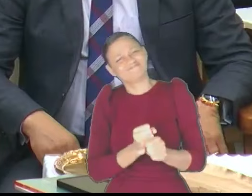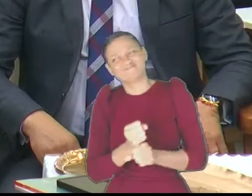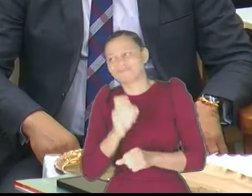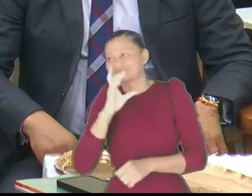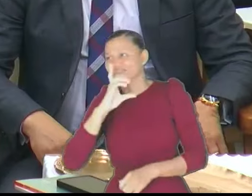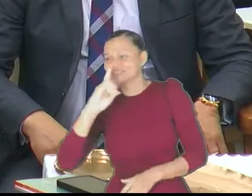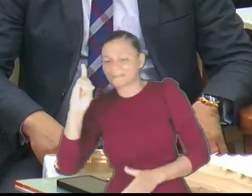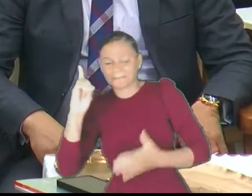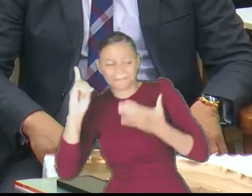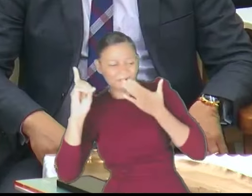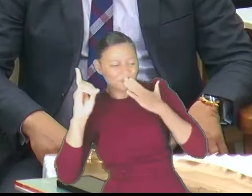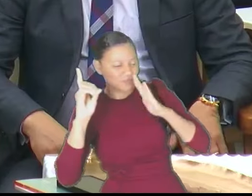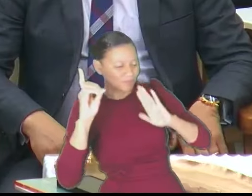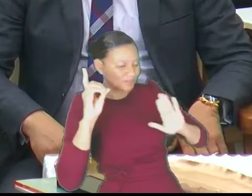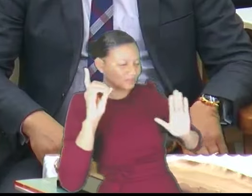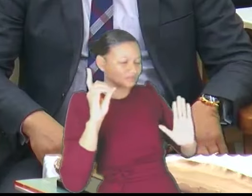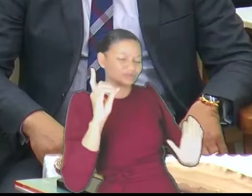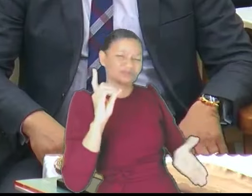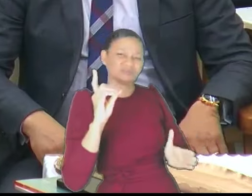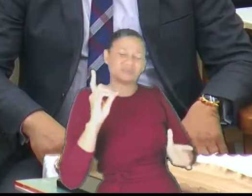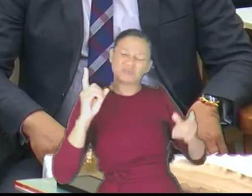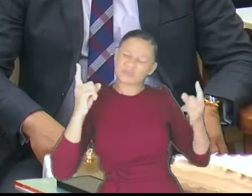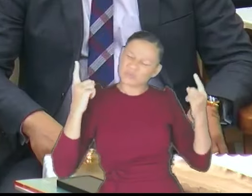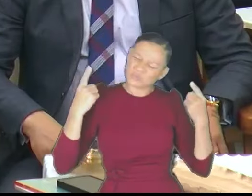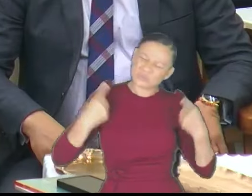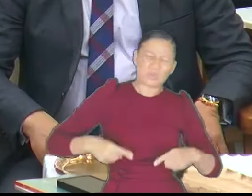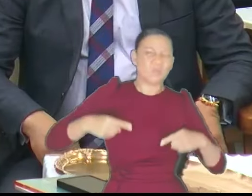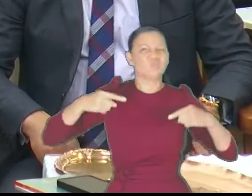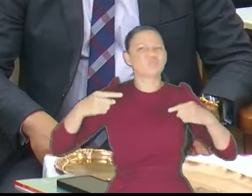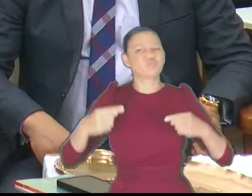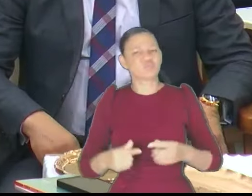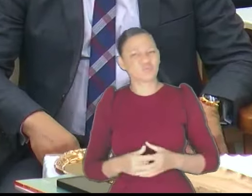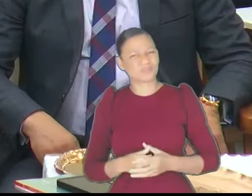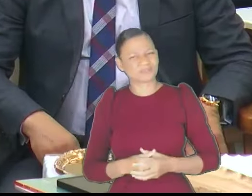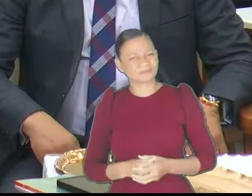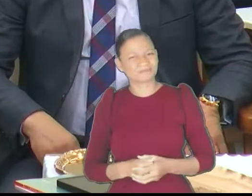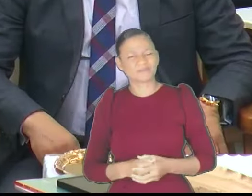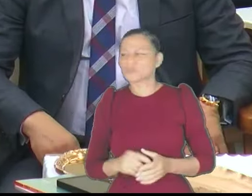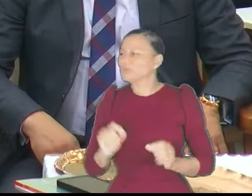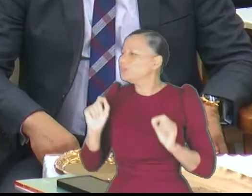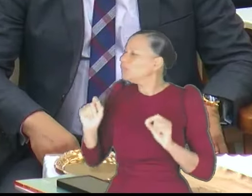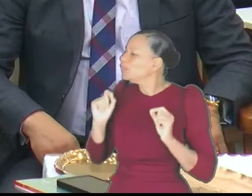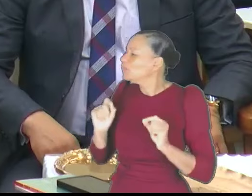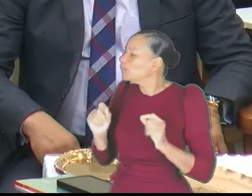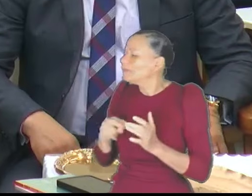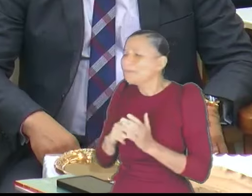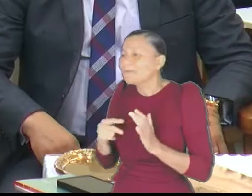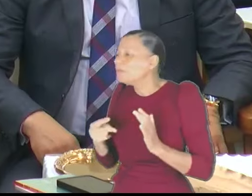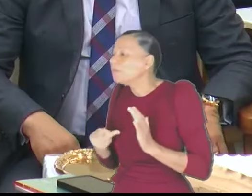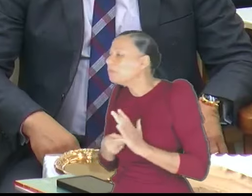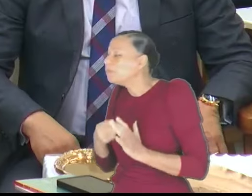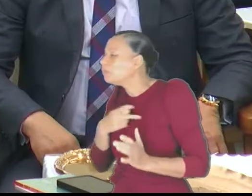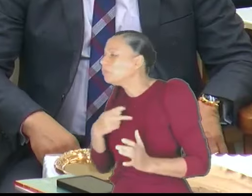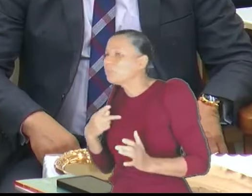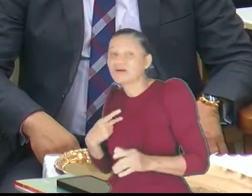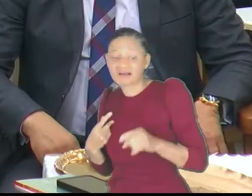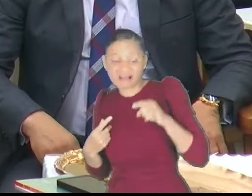promessa, é desafiador. O que é isso, pastor? Ali,